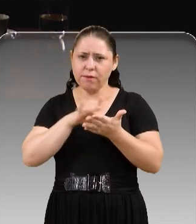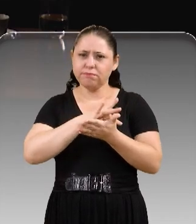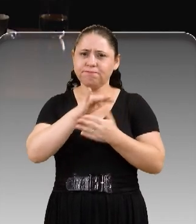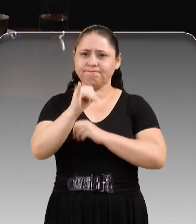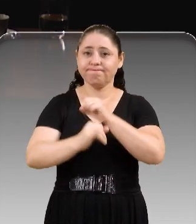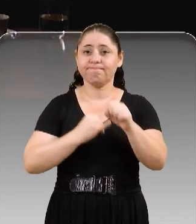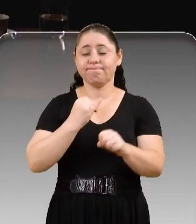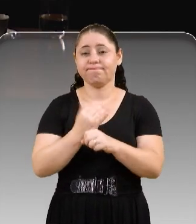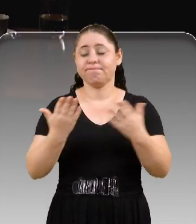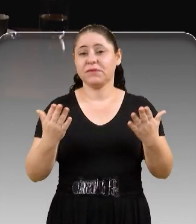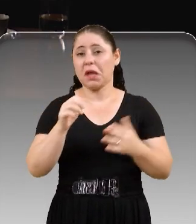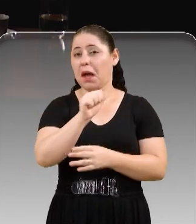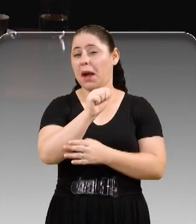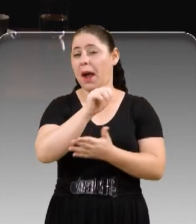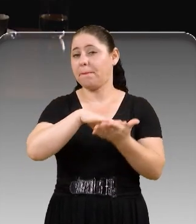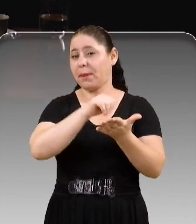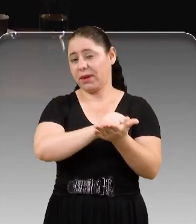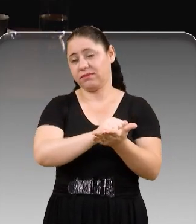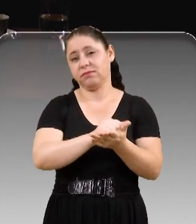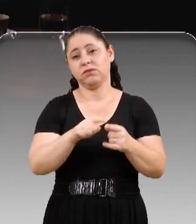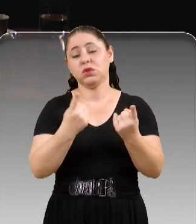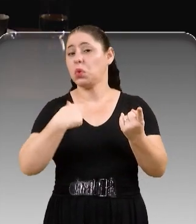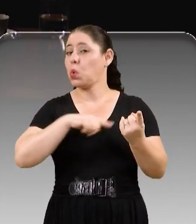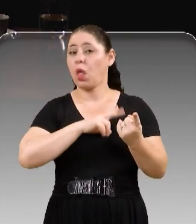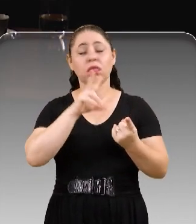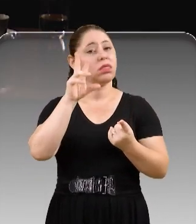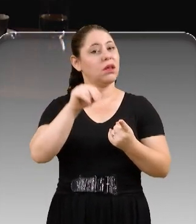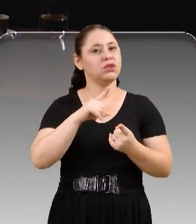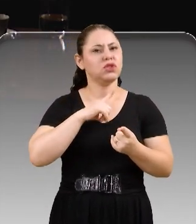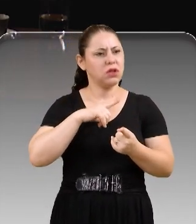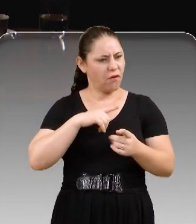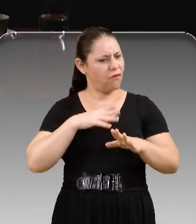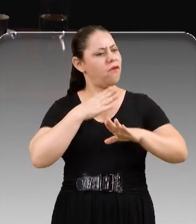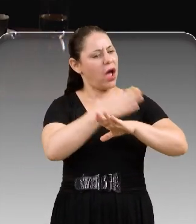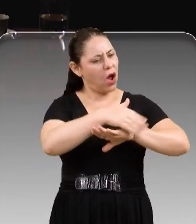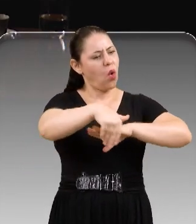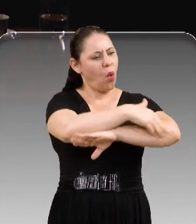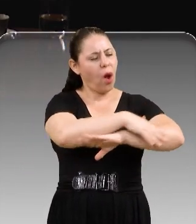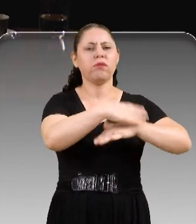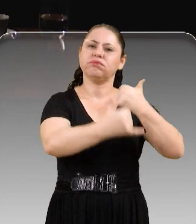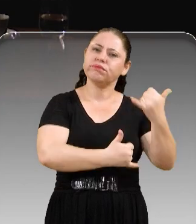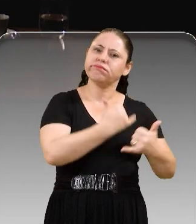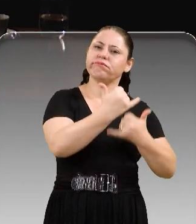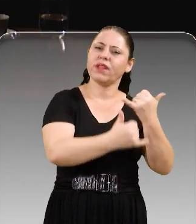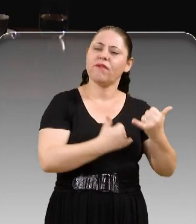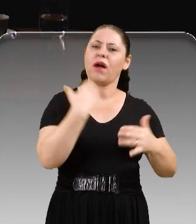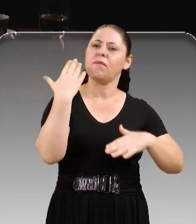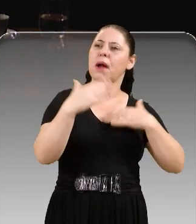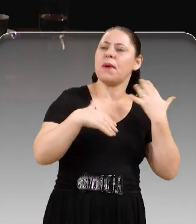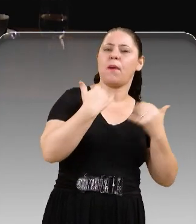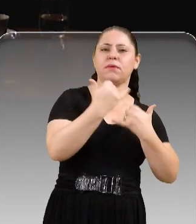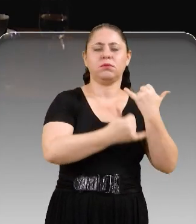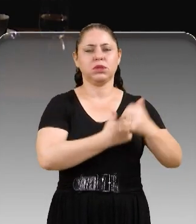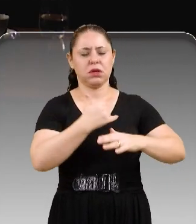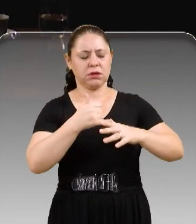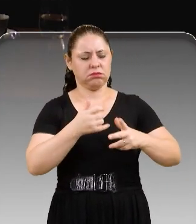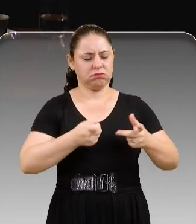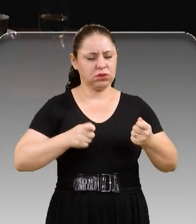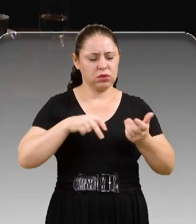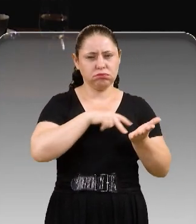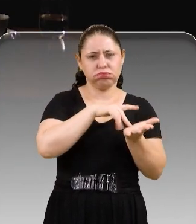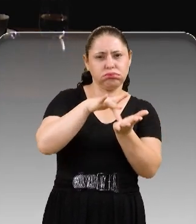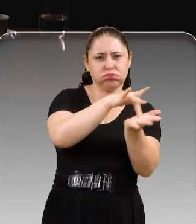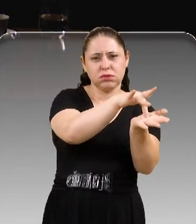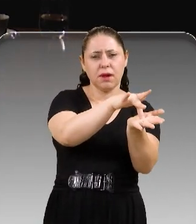vendo apps, etc. Mas nós não, nós tínhamos que ir para a rua brincar. Então nós íamos brincar, carrinhos de